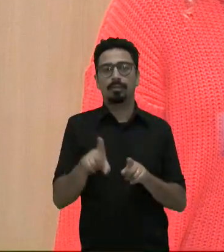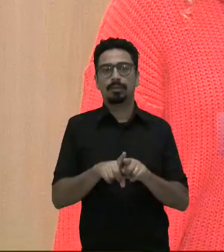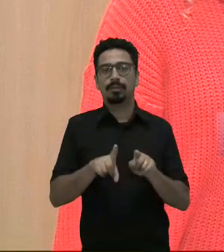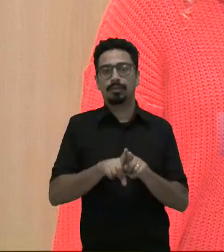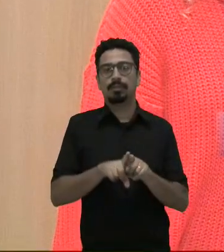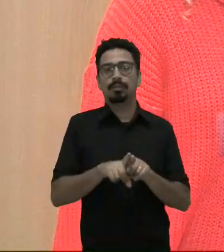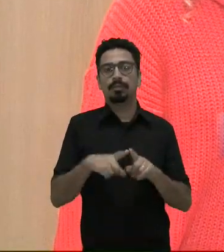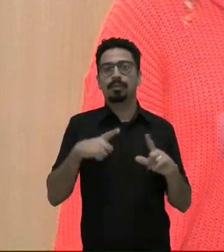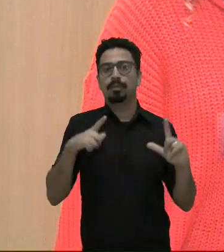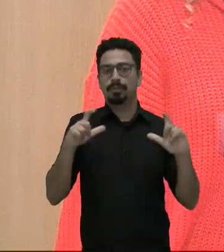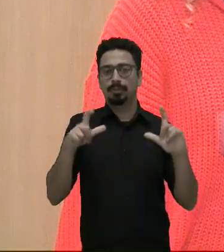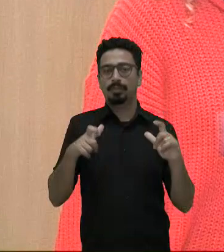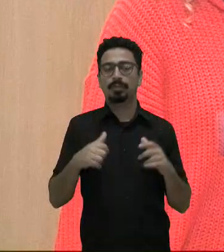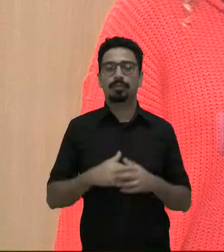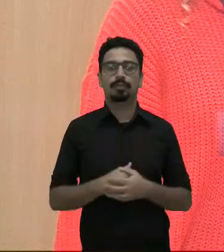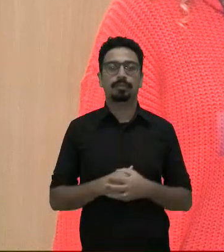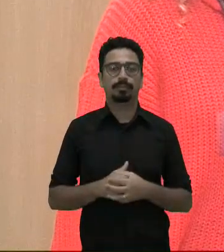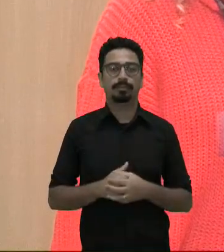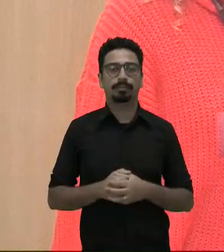plenário dividir esse momento.